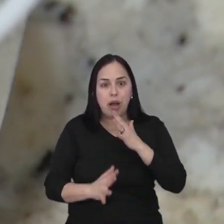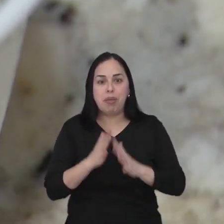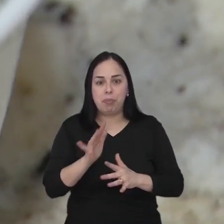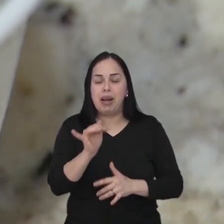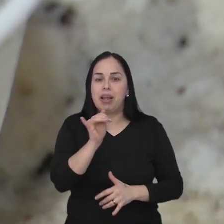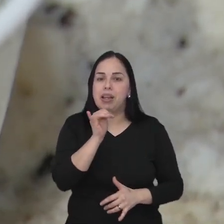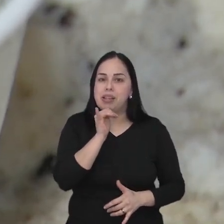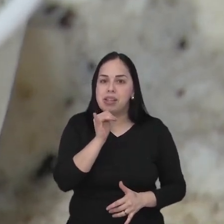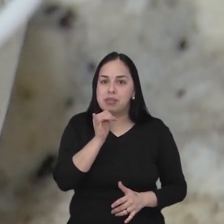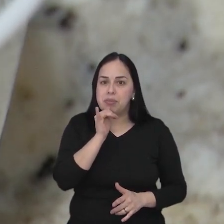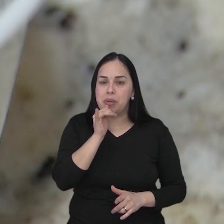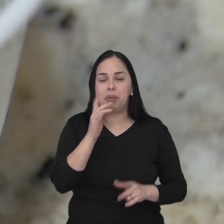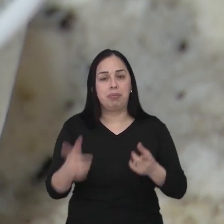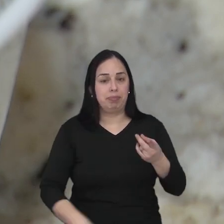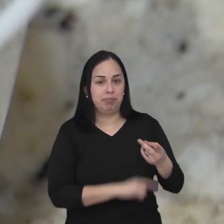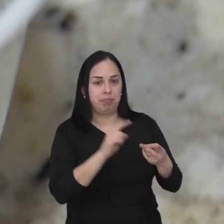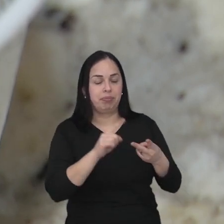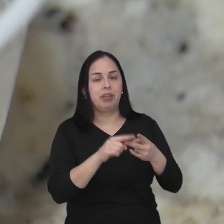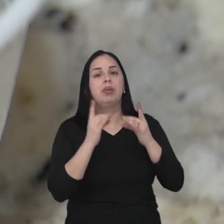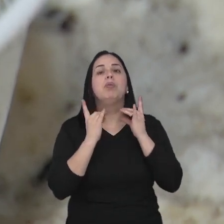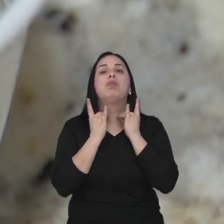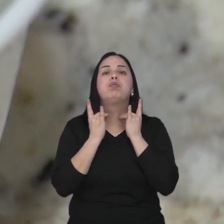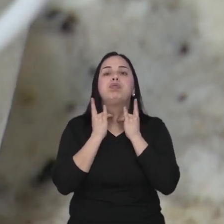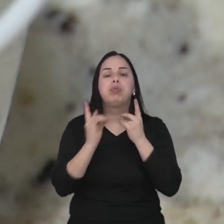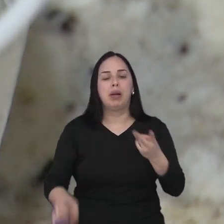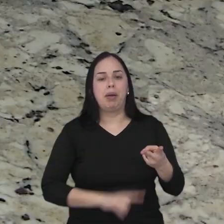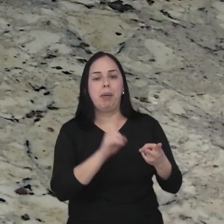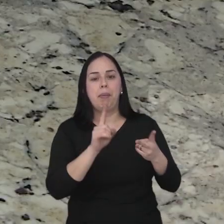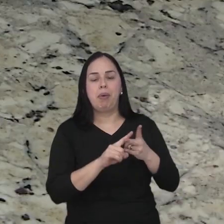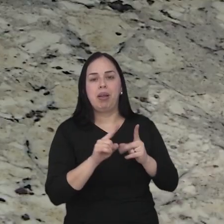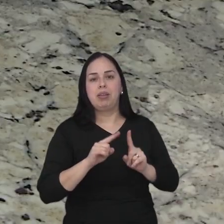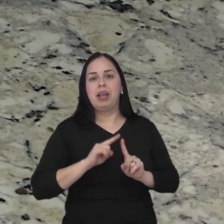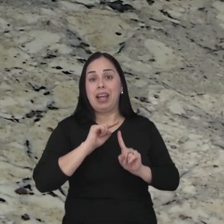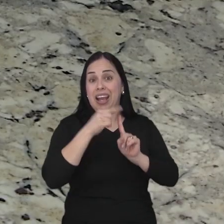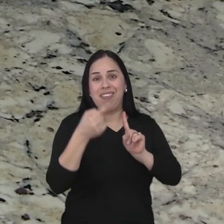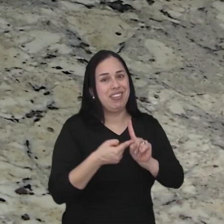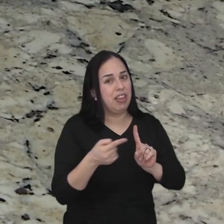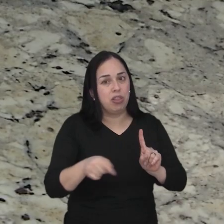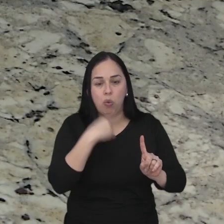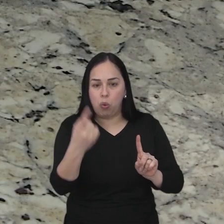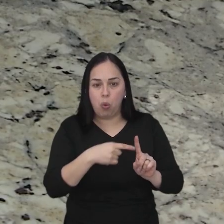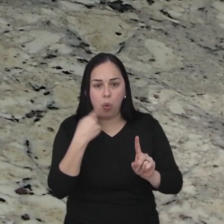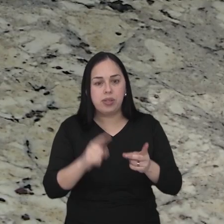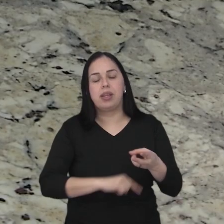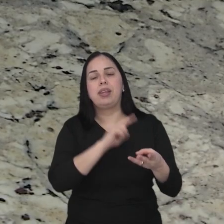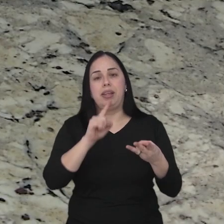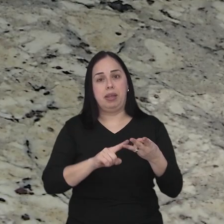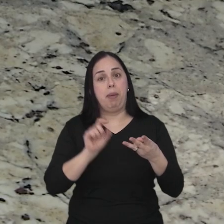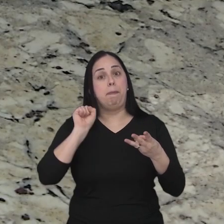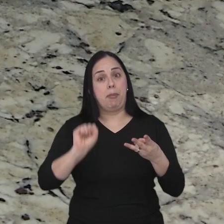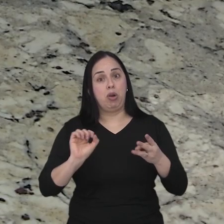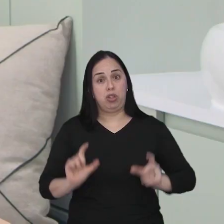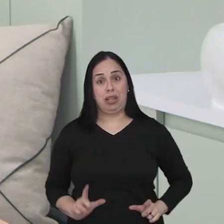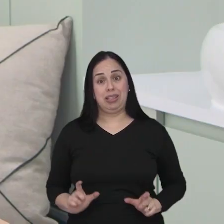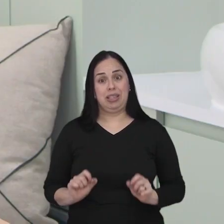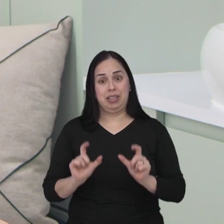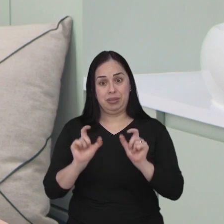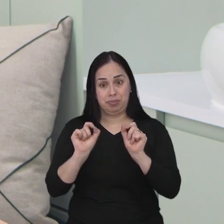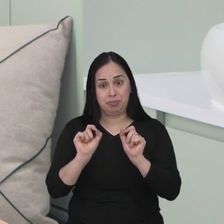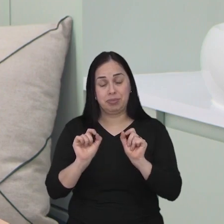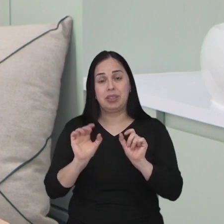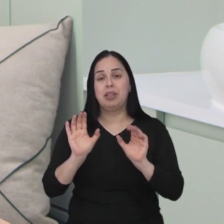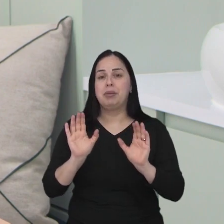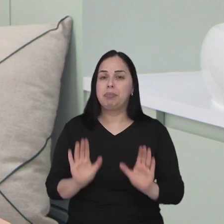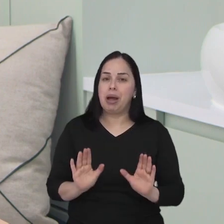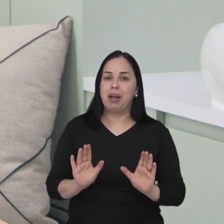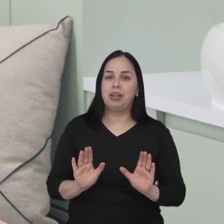disruptor endócrino, interfere em funções da tireoide, prejudica a fertilidade e pode até causar câncer. E quando ele se